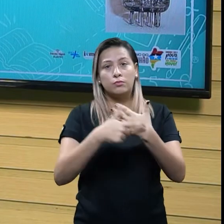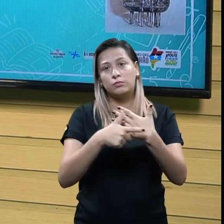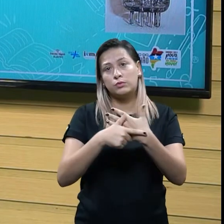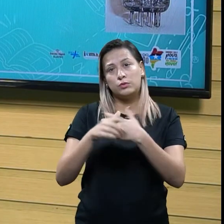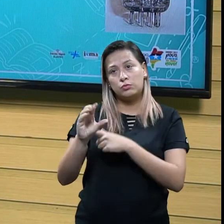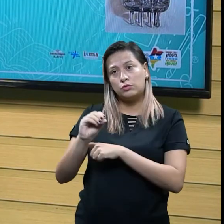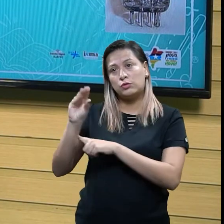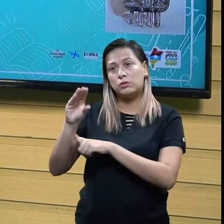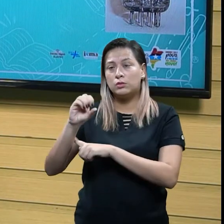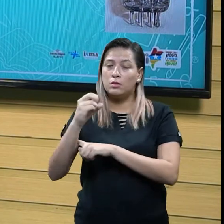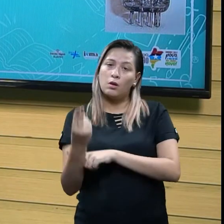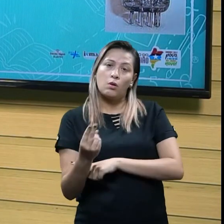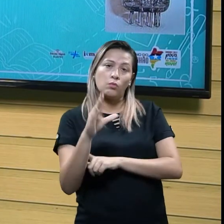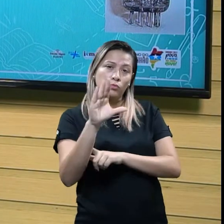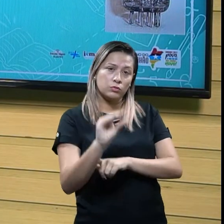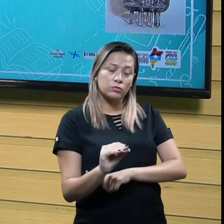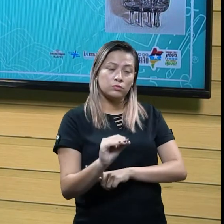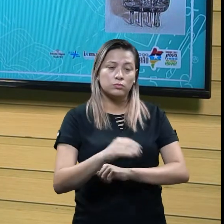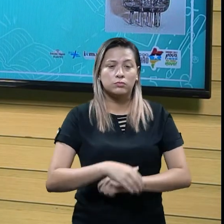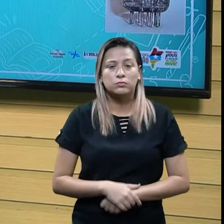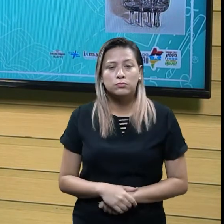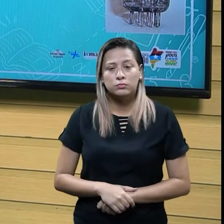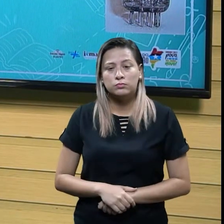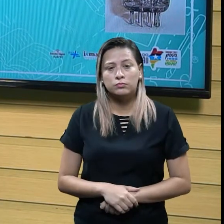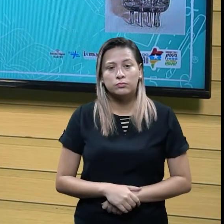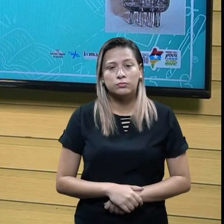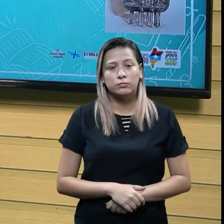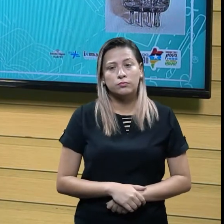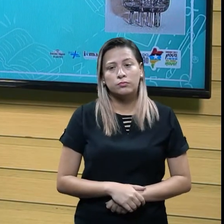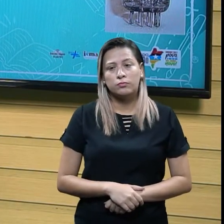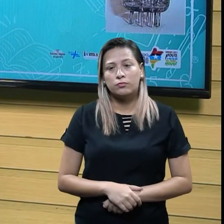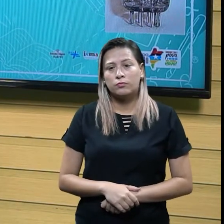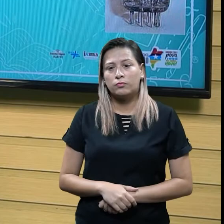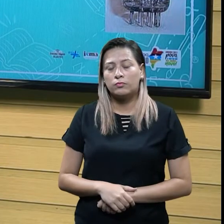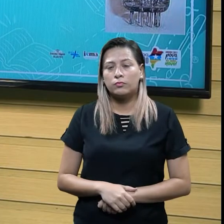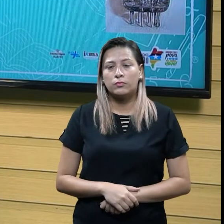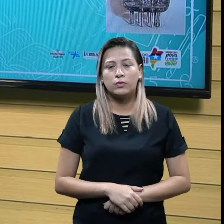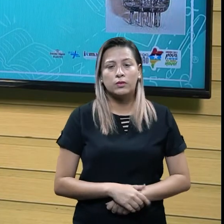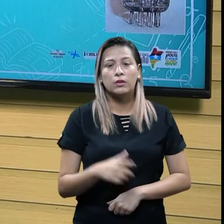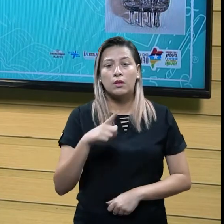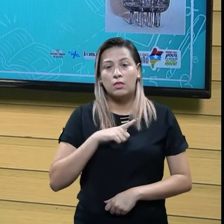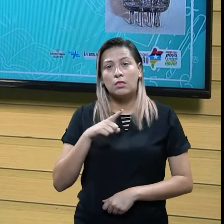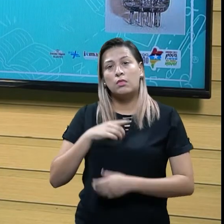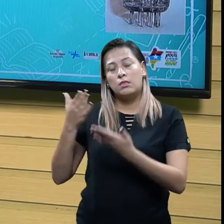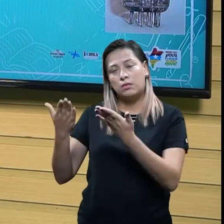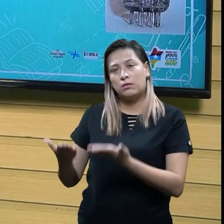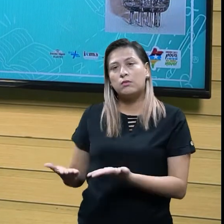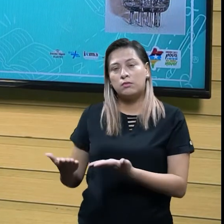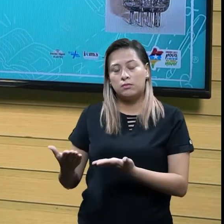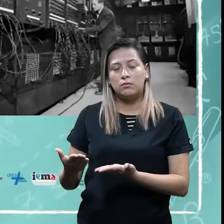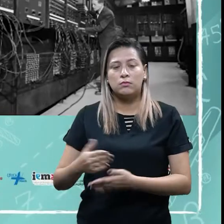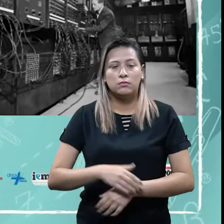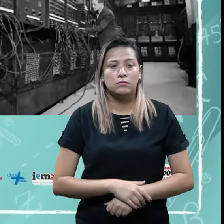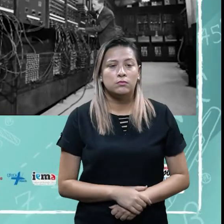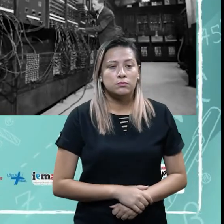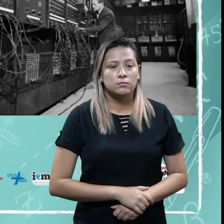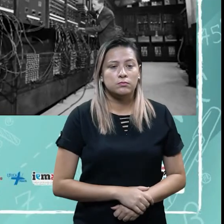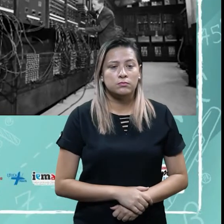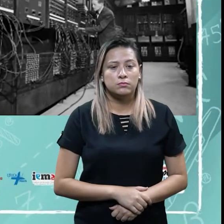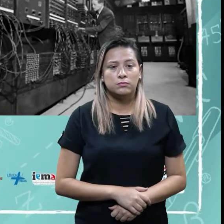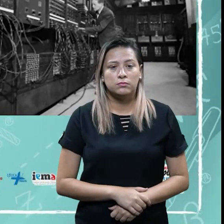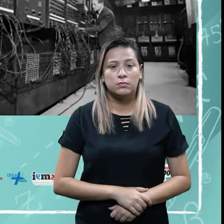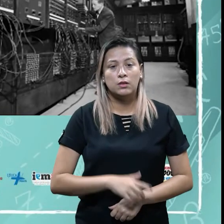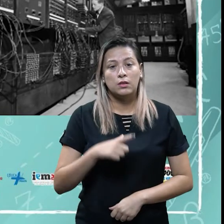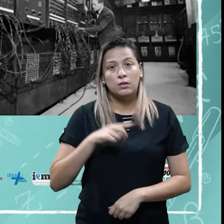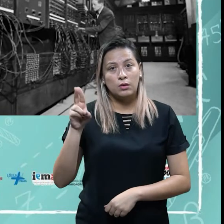simplesmente ligavam ou desligavam. Da mesma forma que o papel perfurado funcionava, agora nós tínhamos as válvulas.